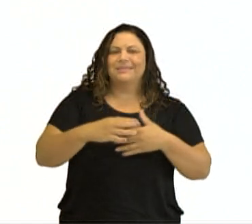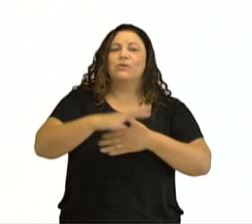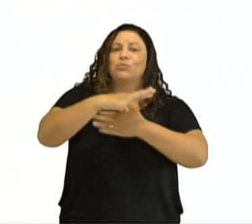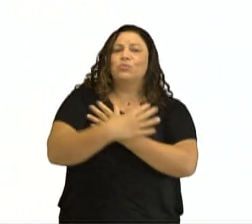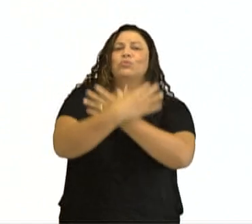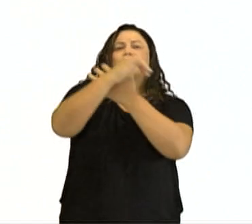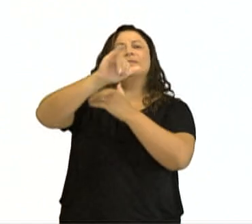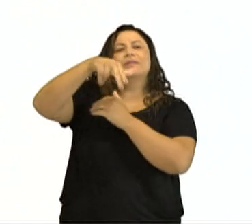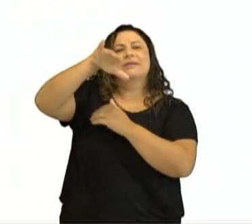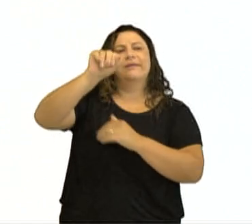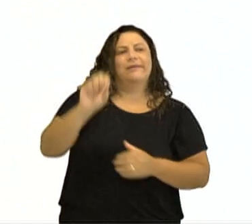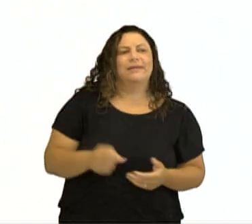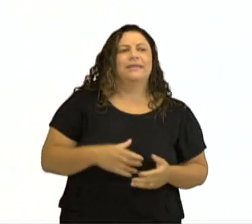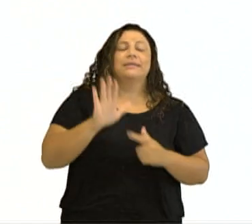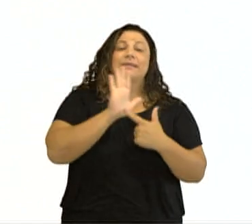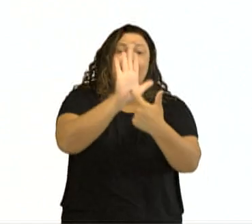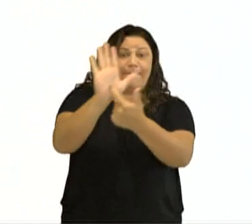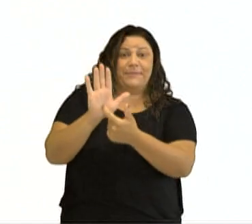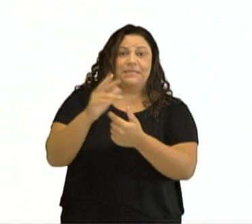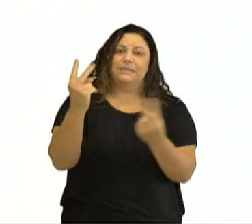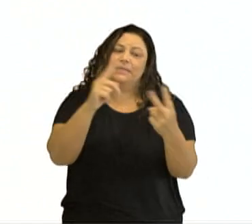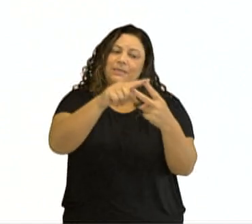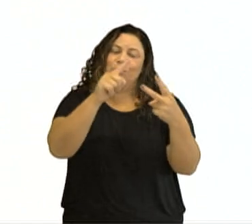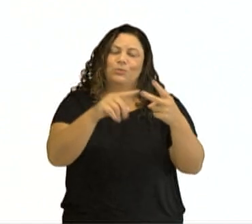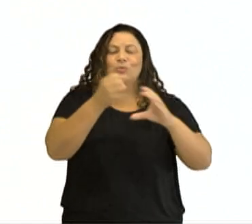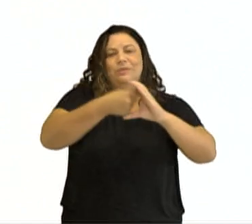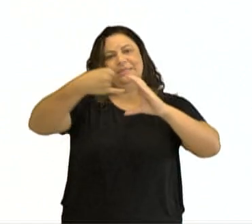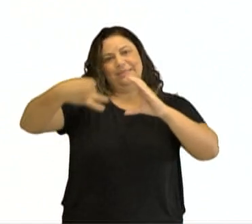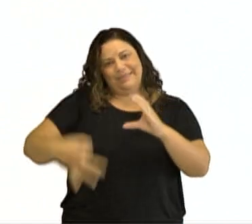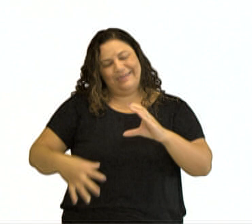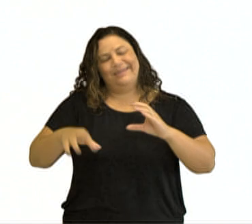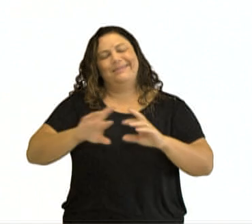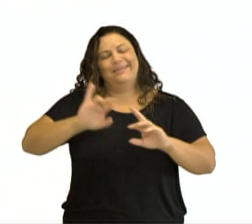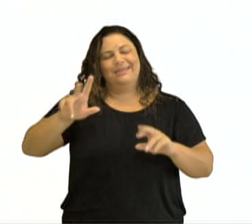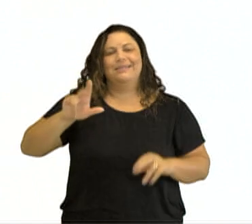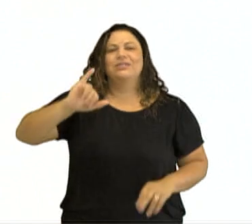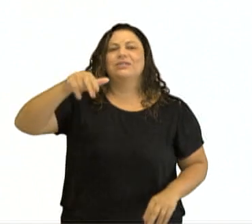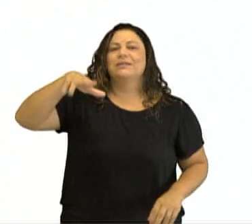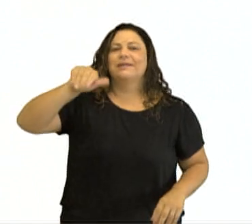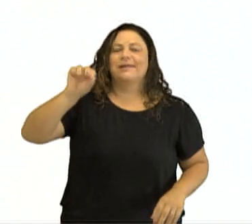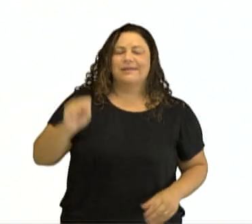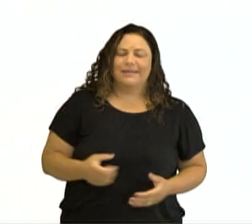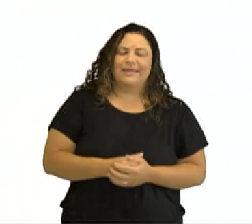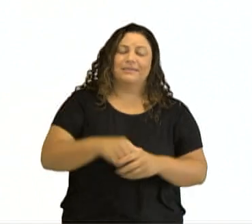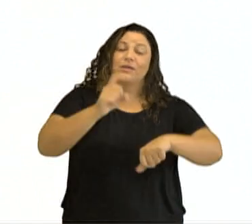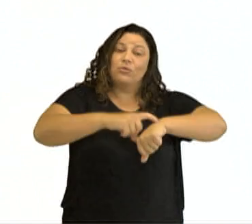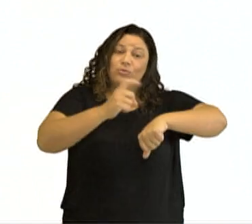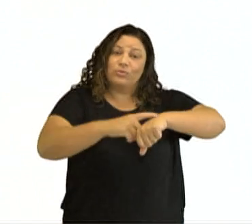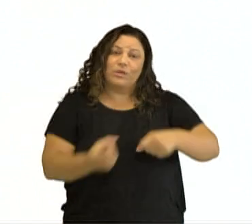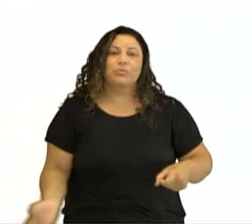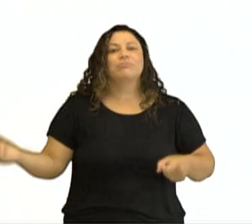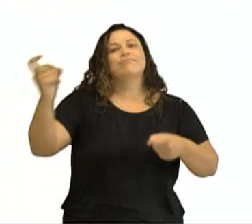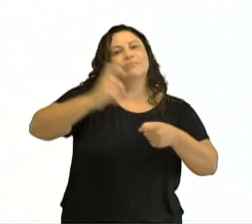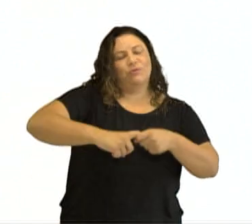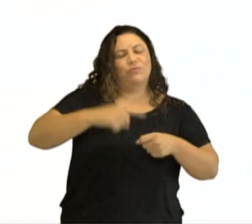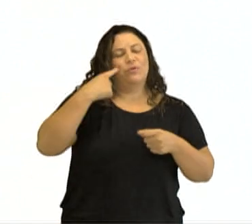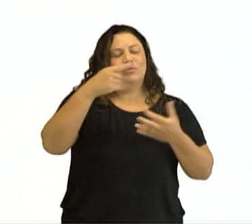né? E apresente 2 características do Império Inca. Vou deixar aquele tempo na tela e a gente volta a